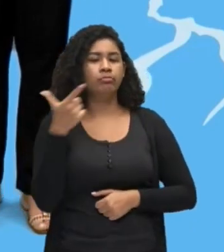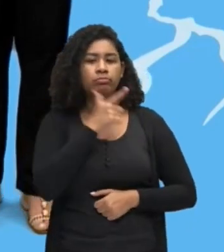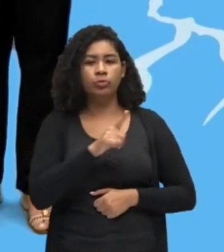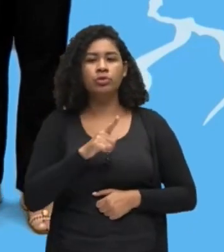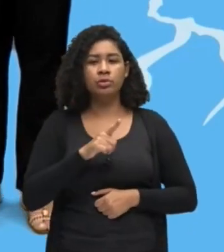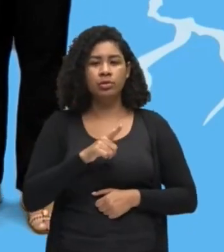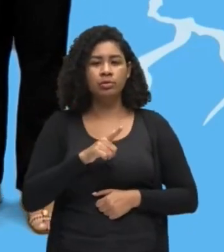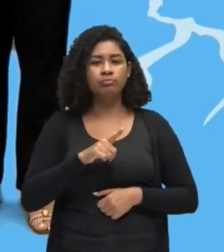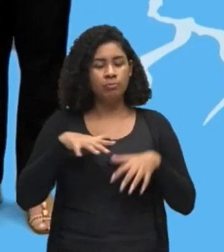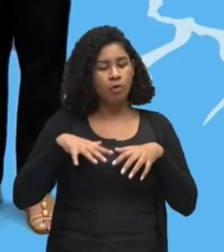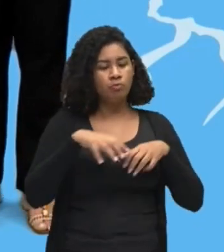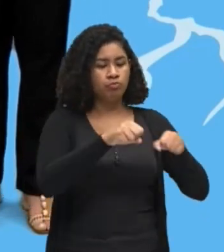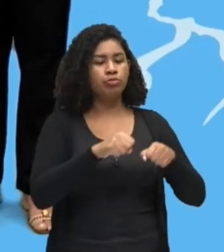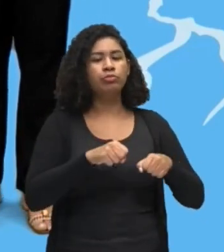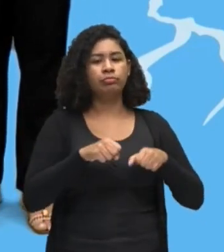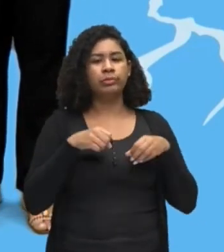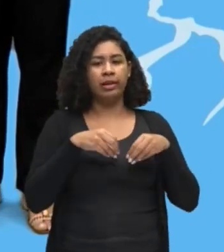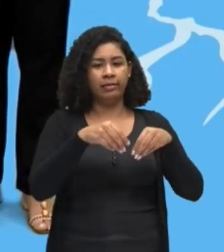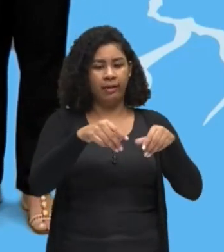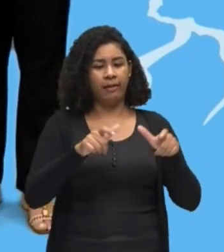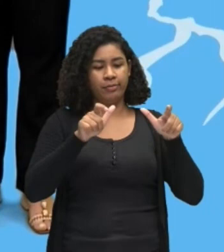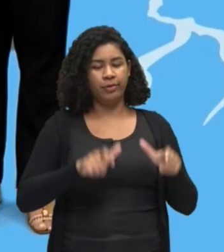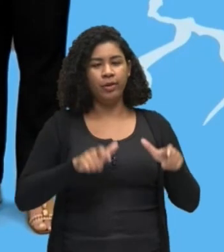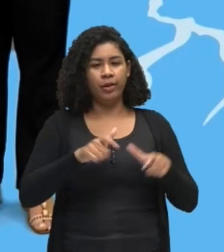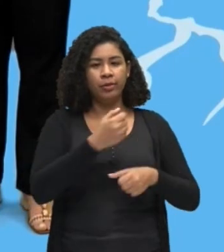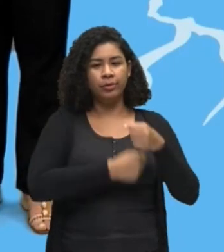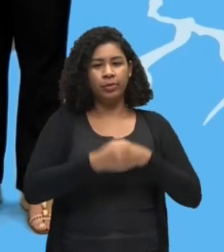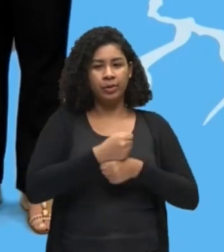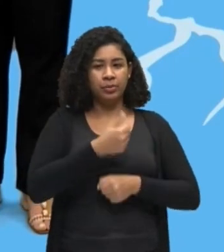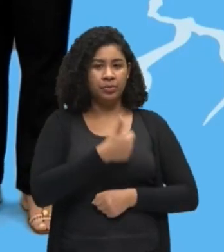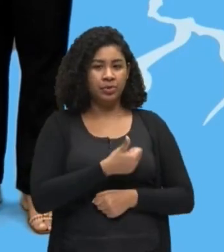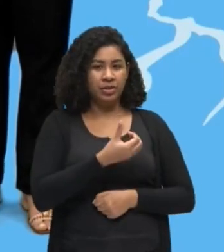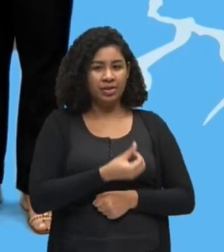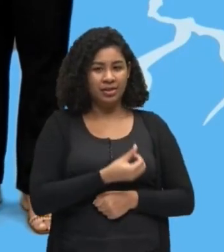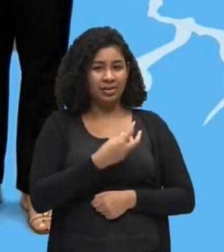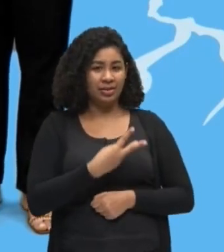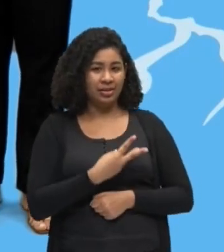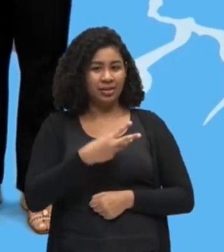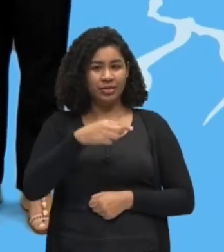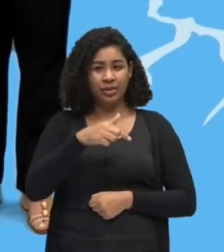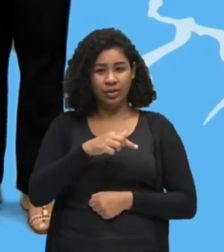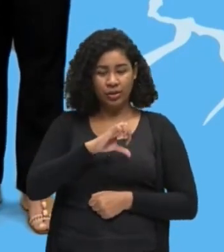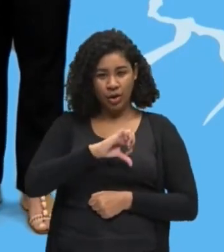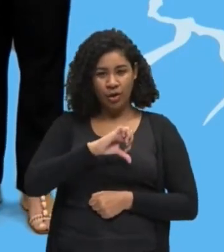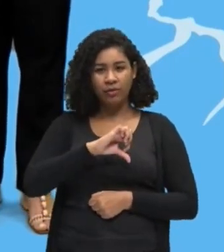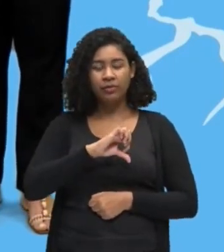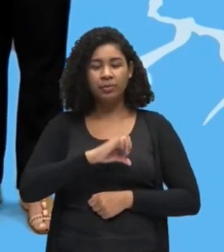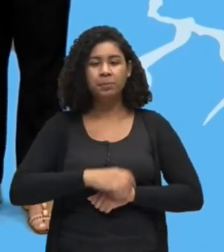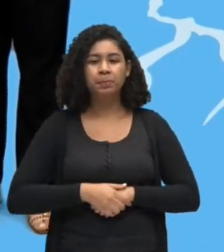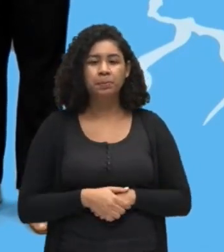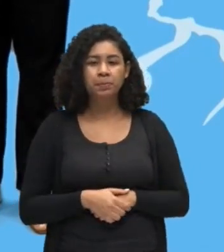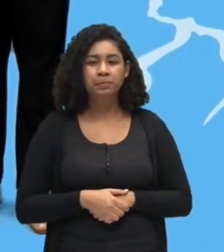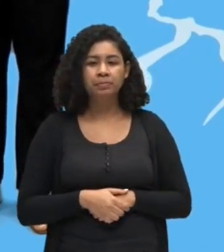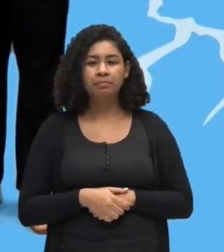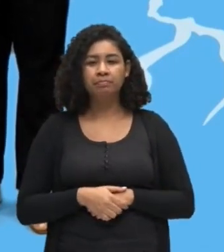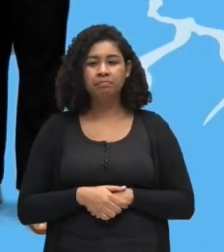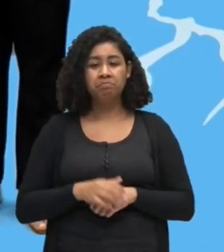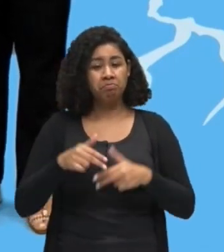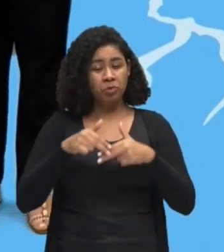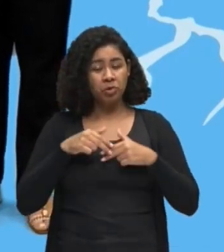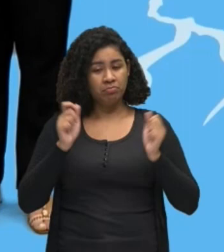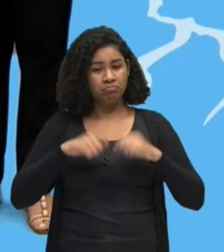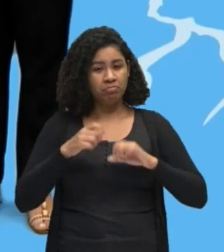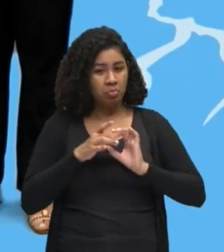coroa lusitana em 1639 e o fim da União das Casas Ibéricas em 1640 permitiram